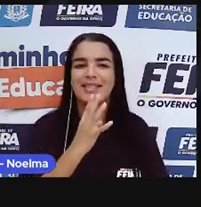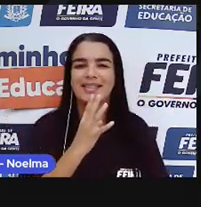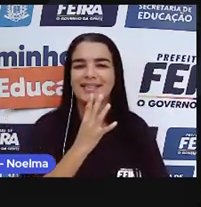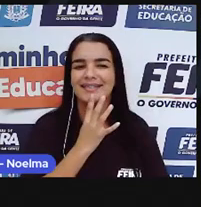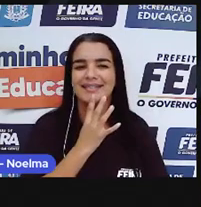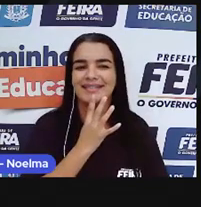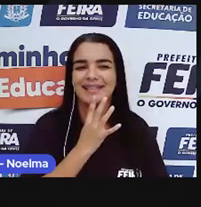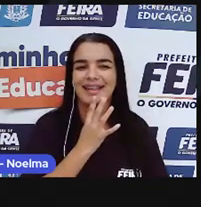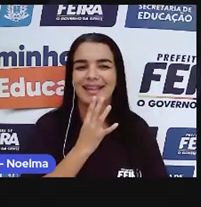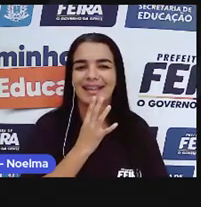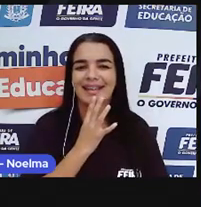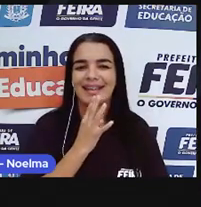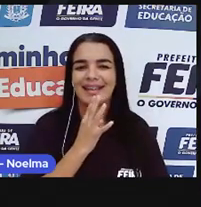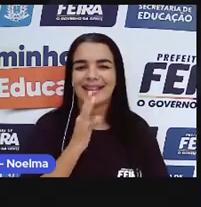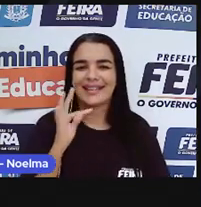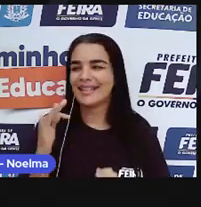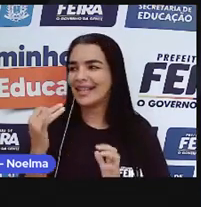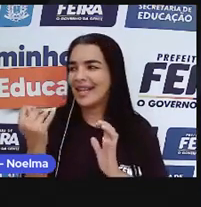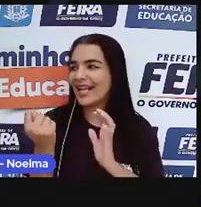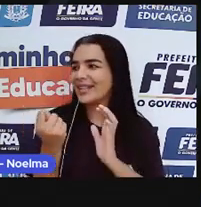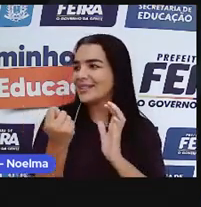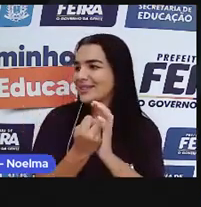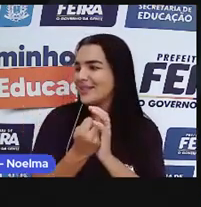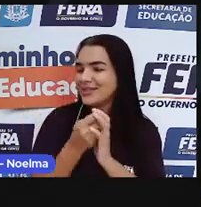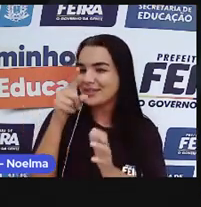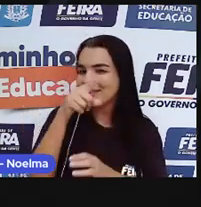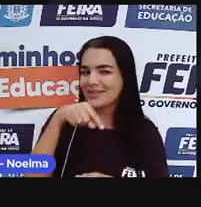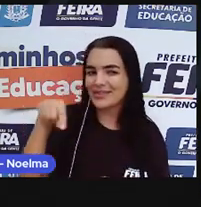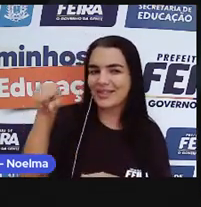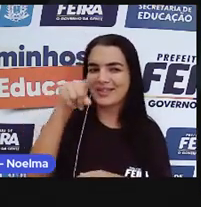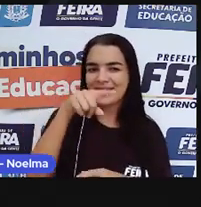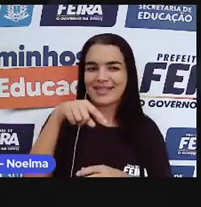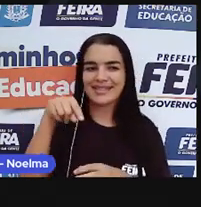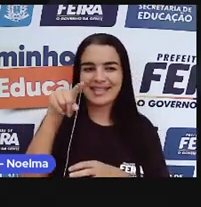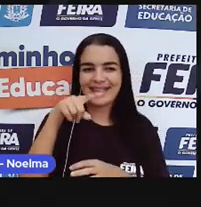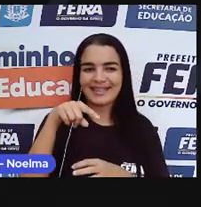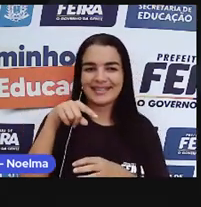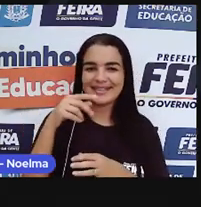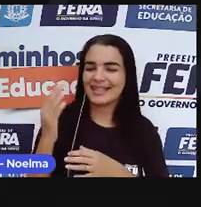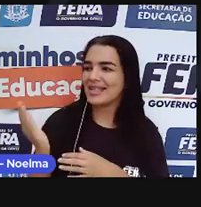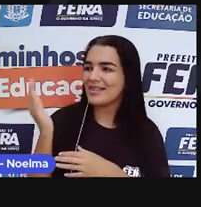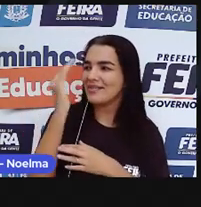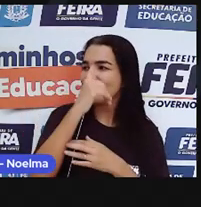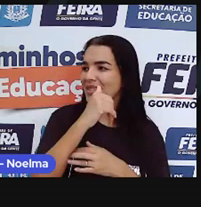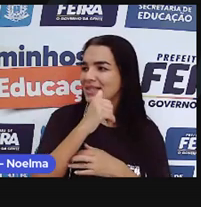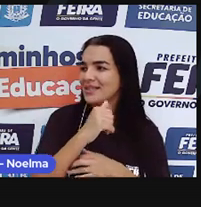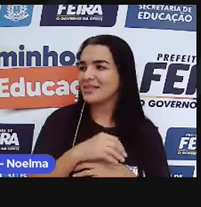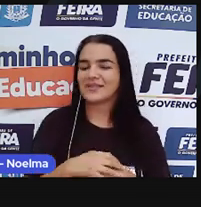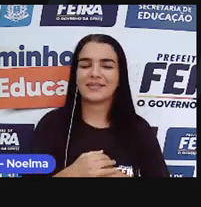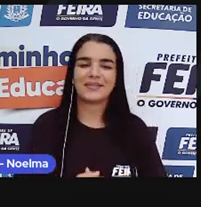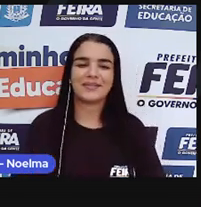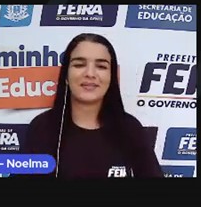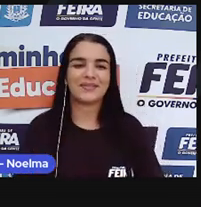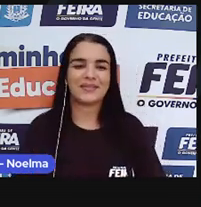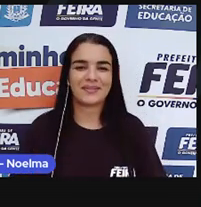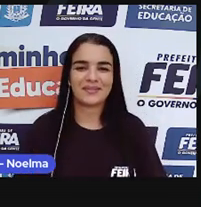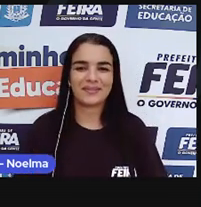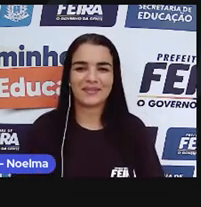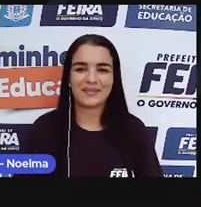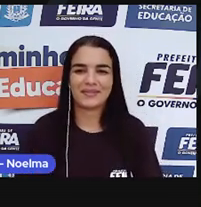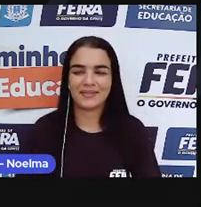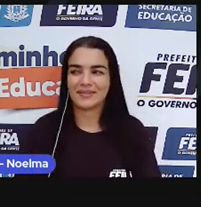Amazônia. Com as vozes de Lúcio Mauro Filho e Isabelle Drummond. 26 de junho nos cinemas.